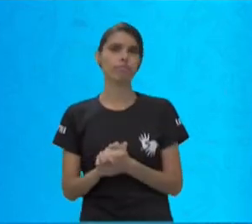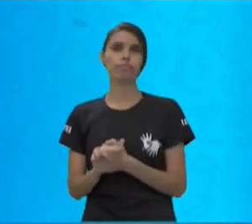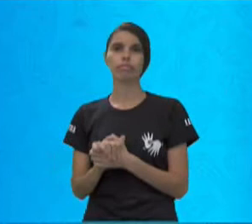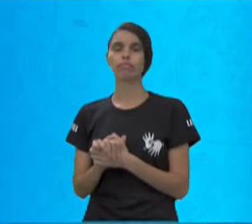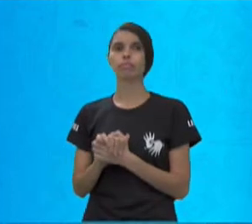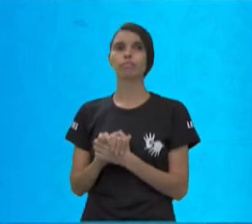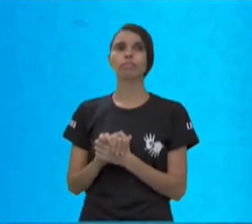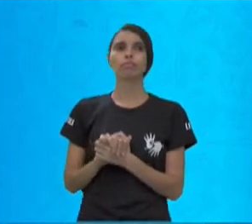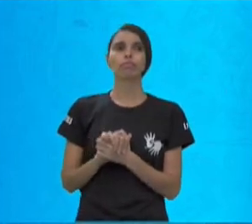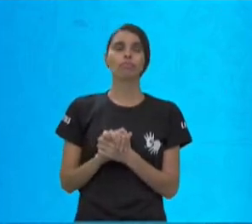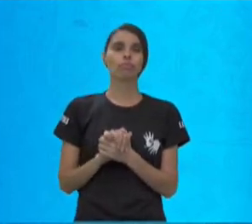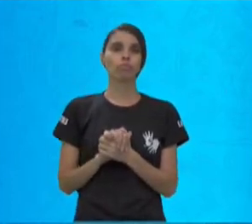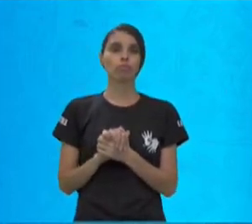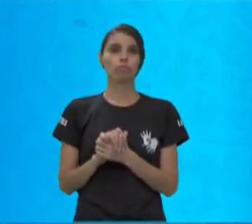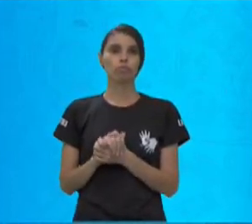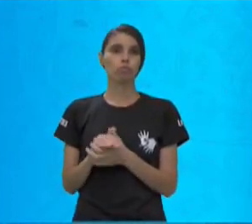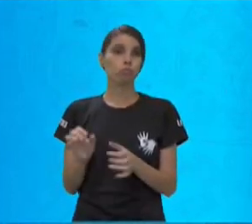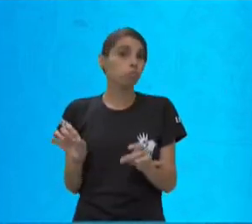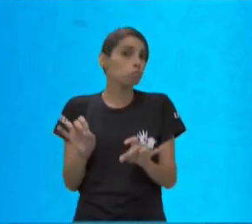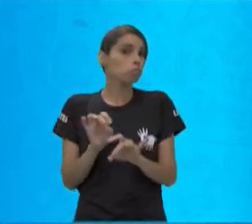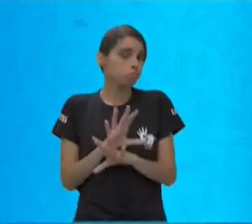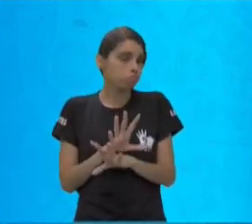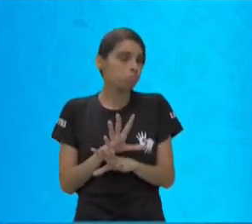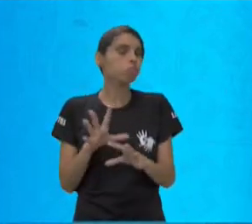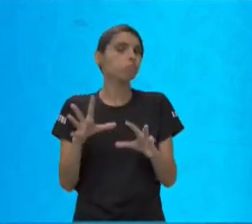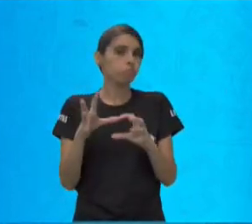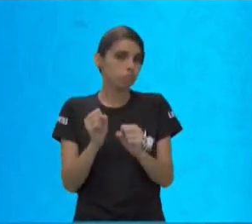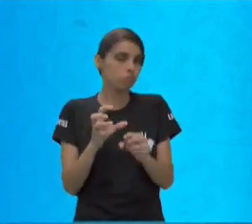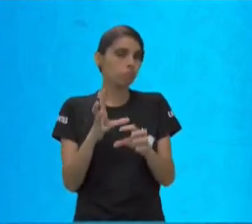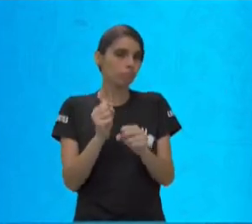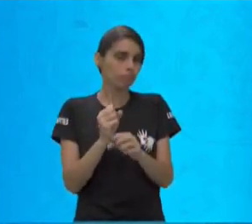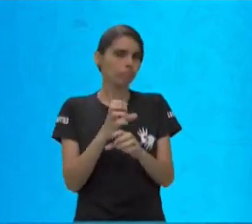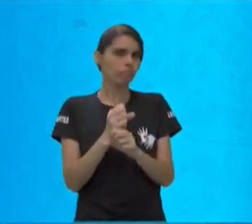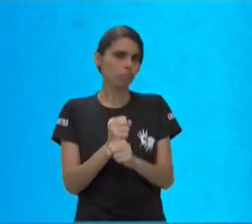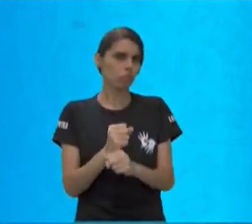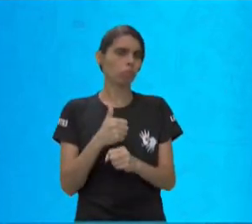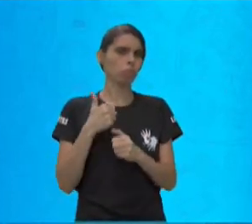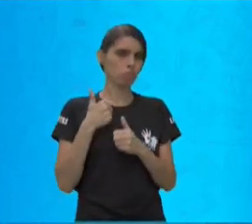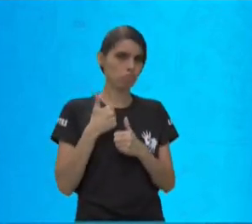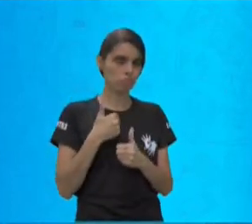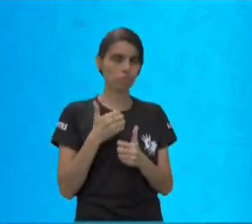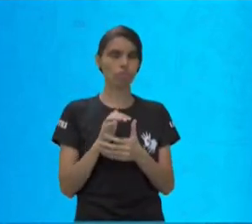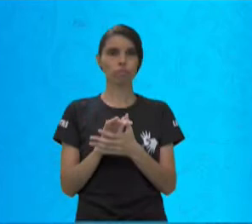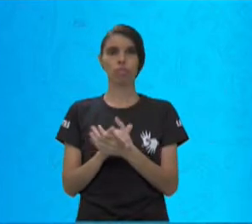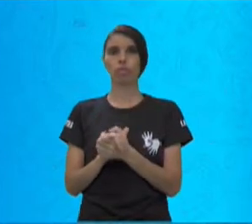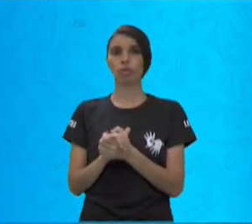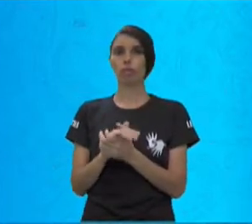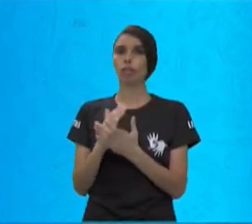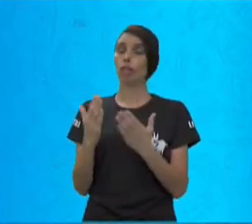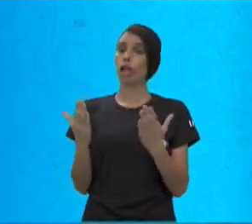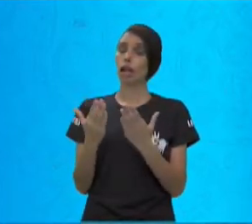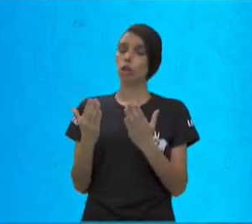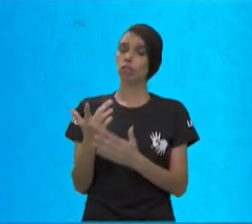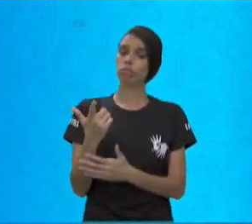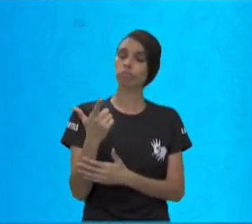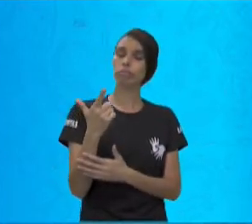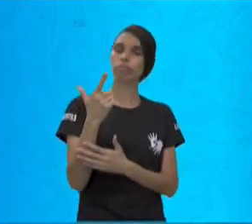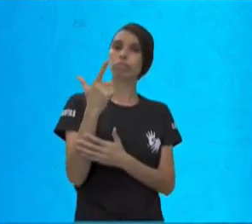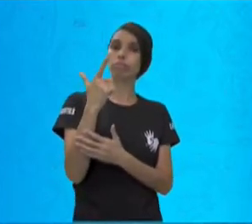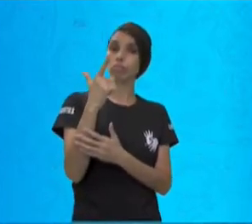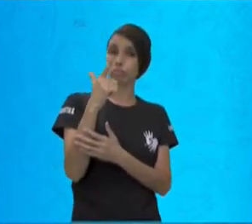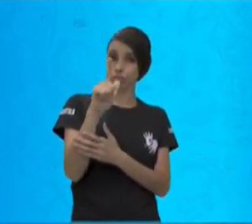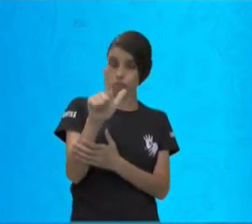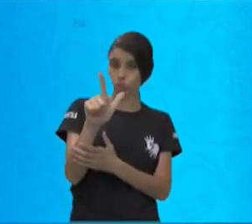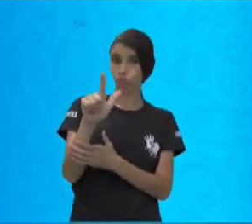pronto amasse bem e agora vamos separar essa bolinha aqui do lado e qual é a